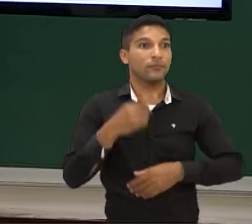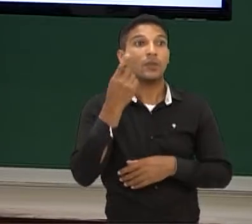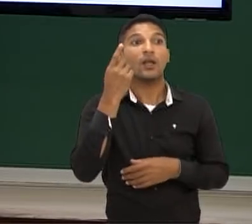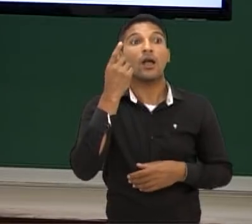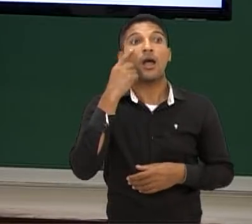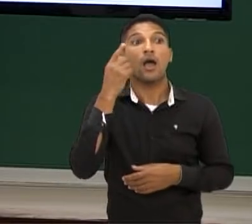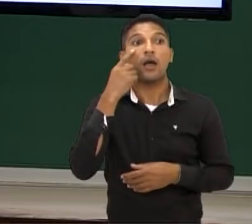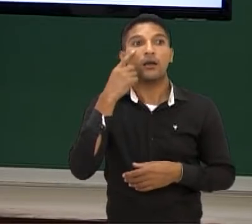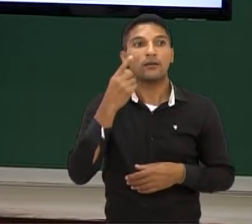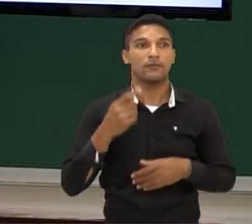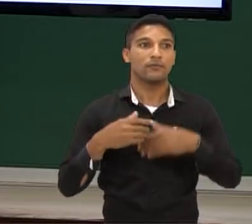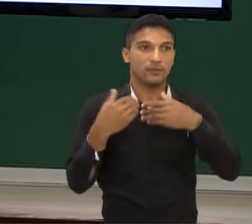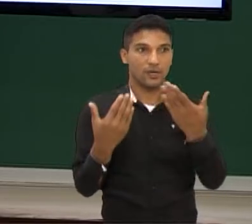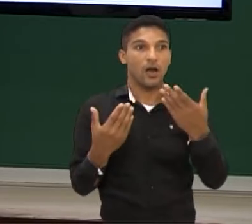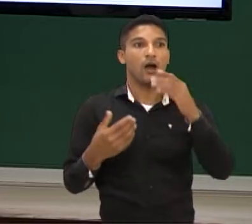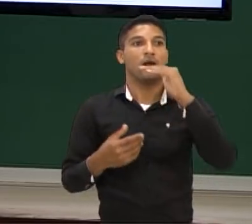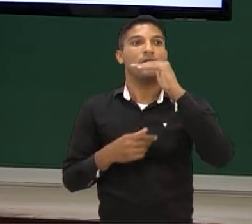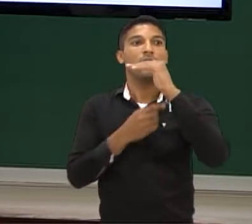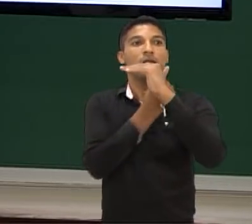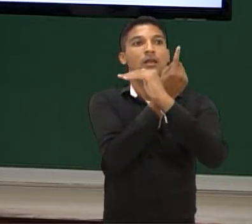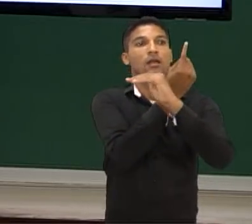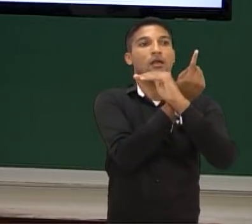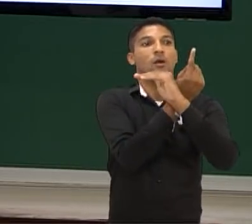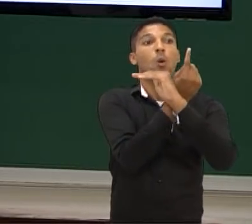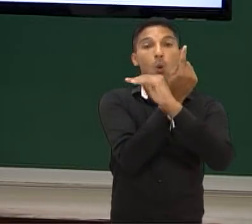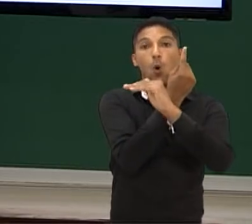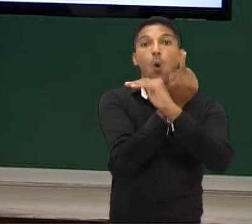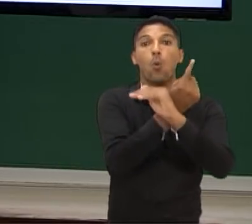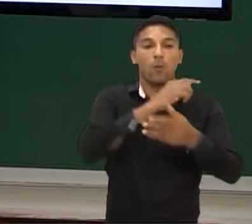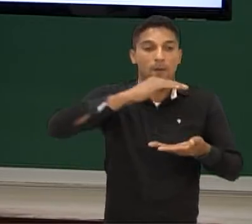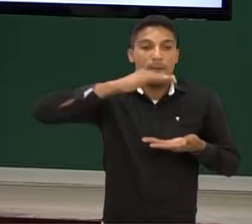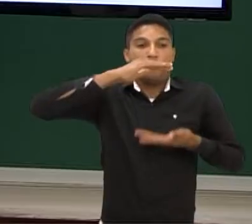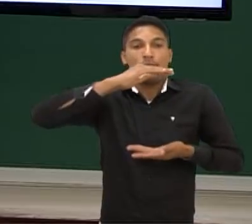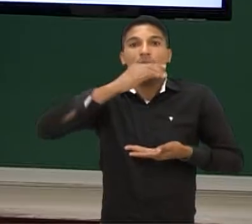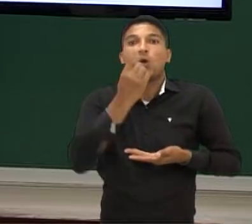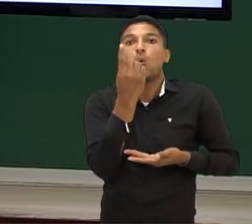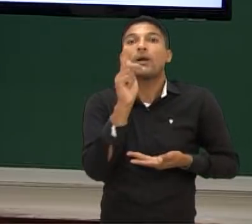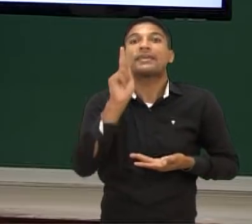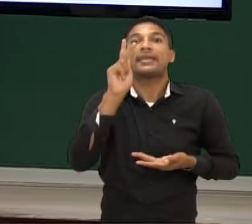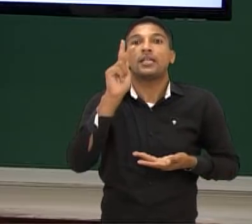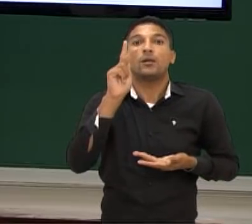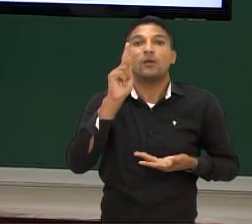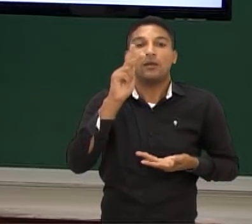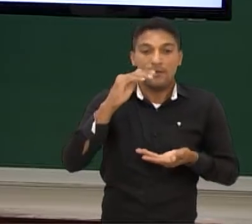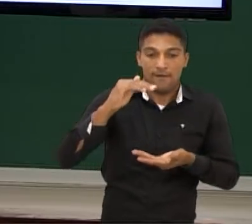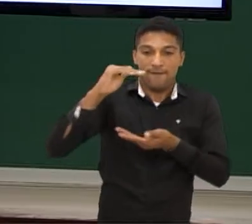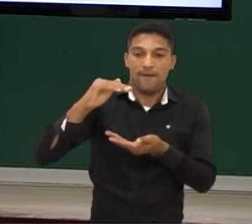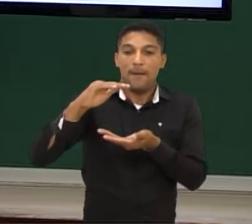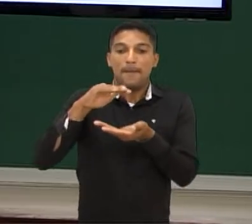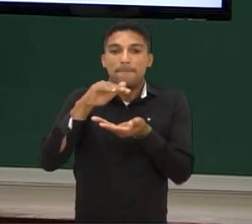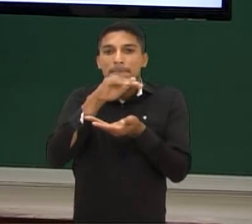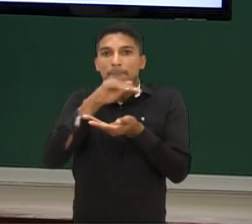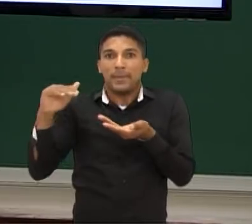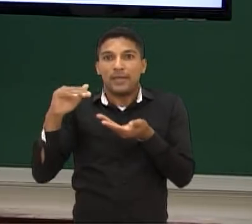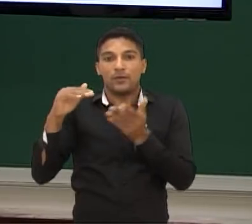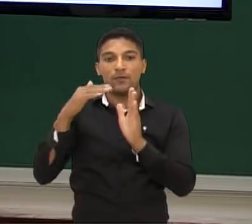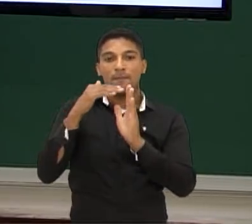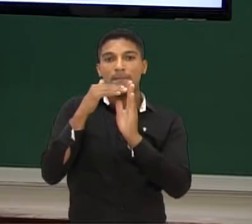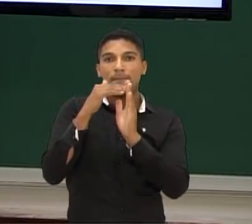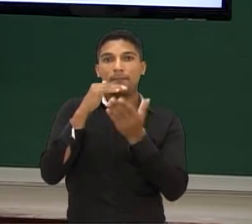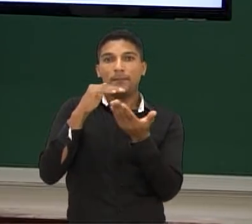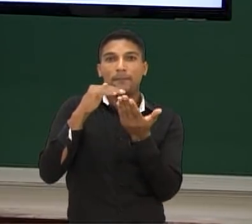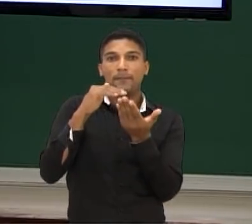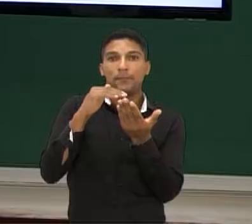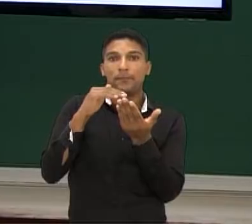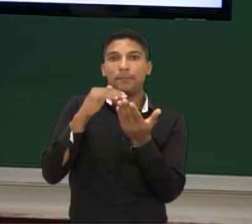se fosse 2 pacotinhos. Um pacotinho de 1 quilo e mais meio do segundo pacotinho de 1 quilo de farinha de trigo, certo? Olha como que a